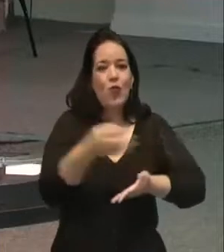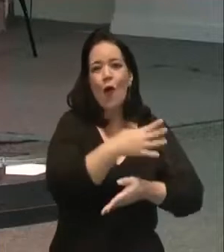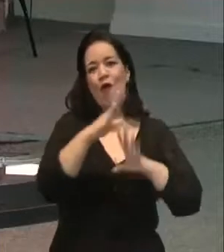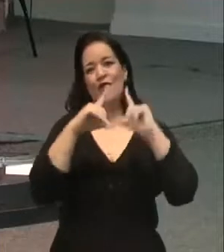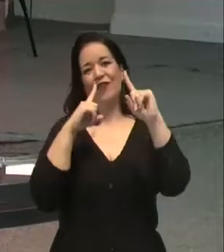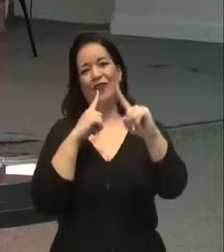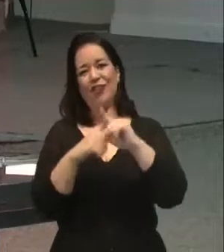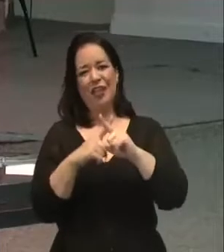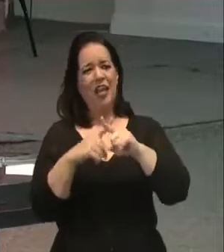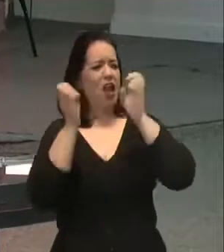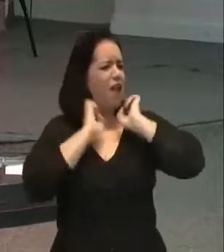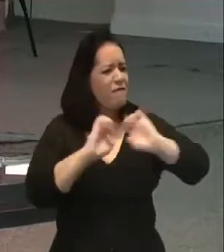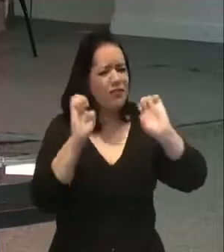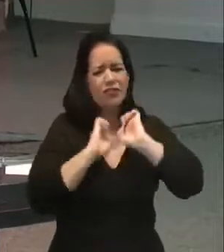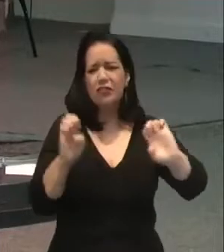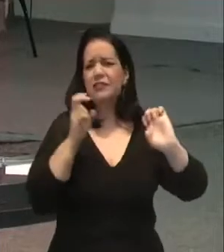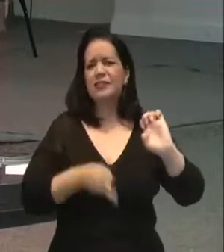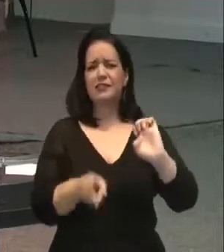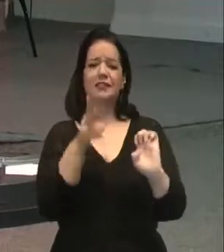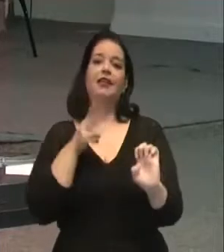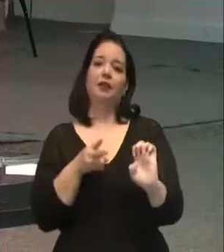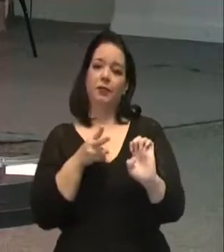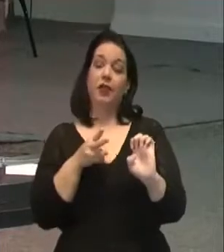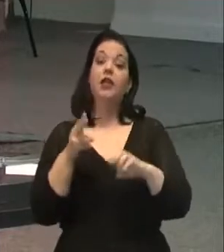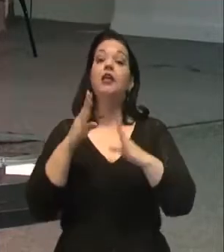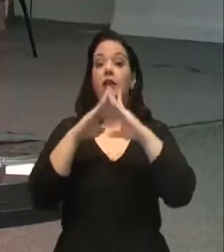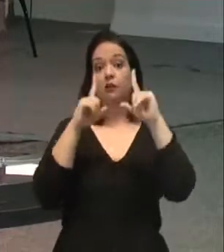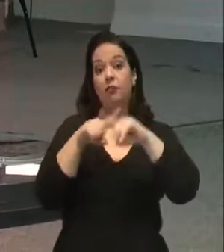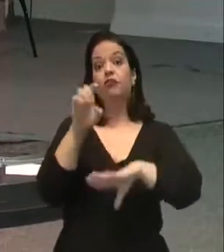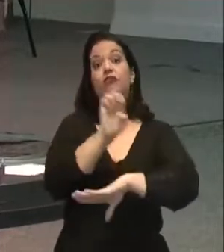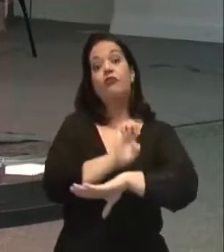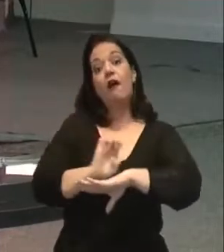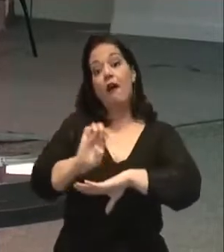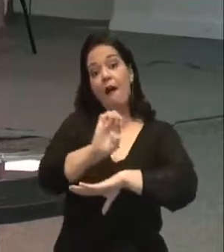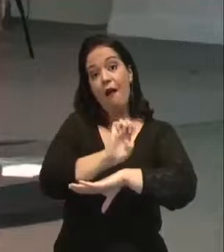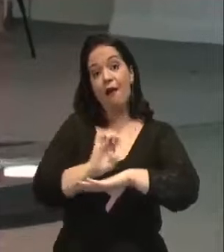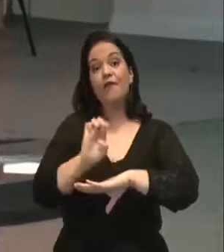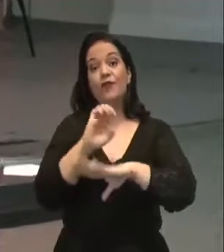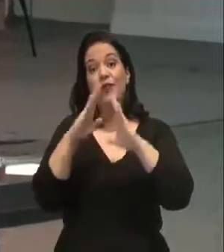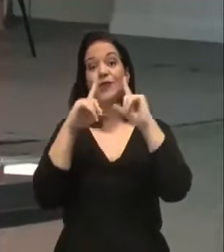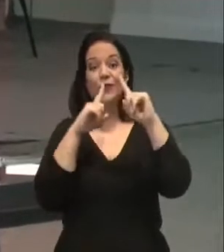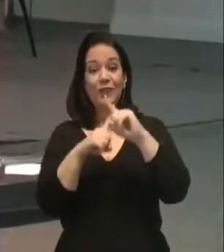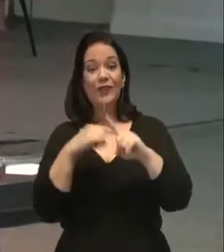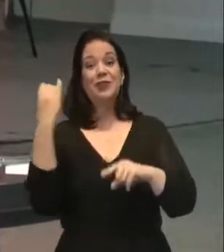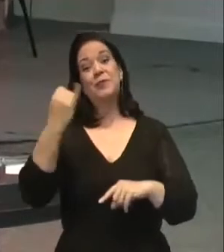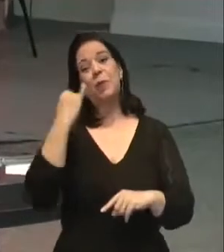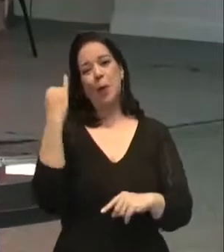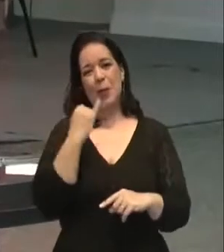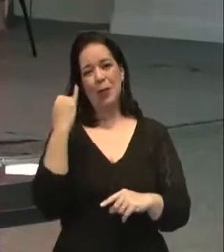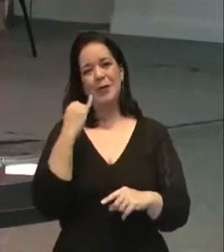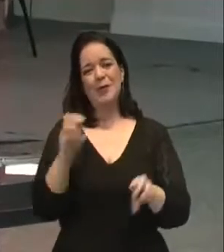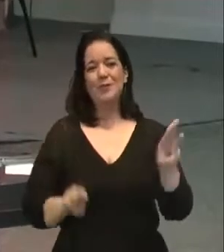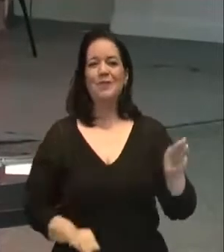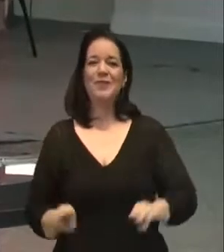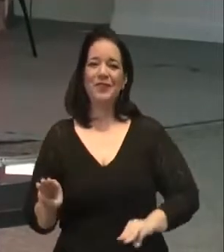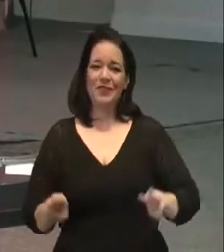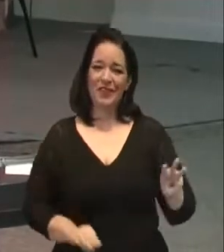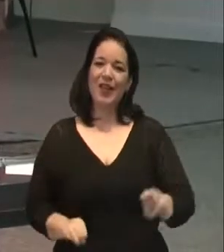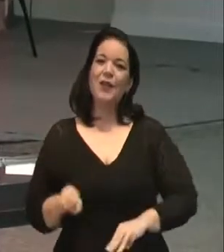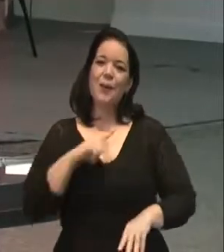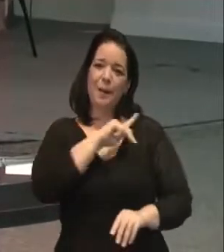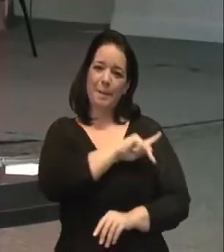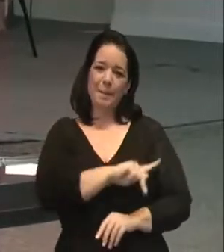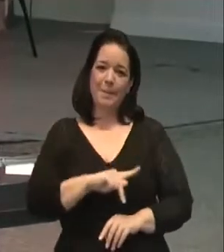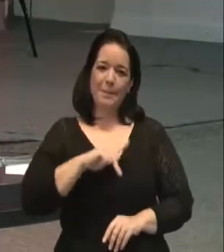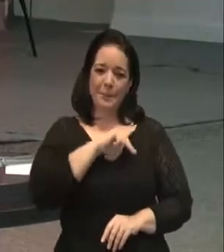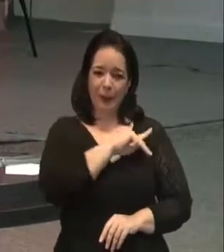chave no ministério de Paulo, e é por isso que na carta aos Efésios, Paulo reflete